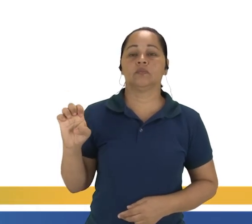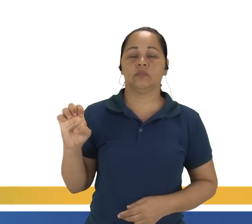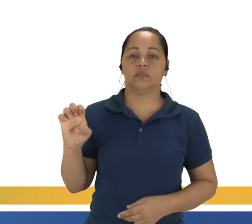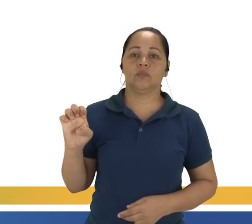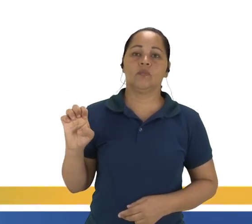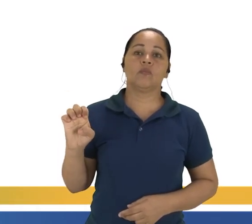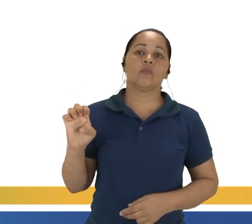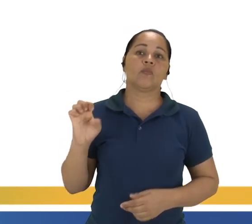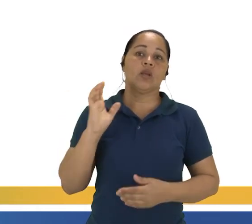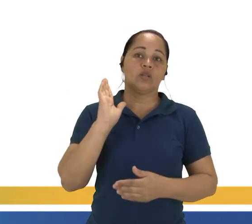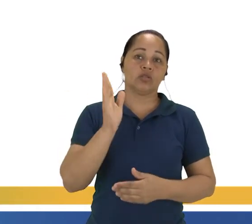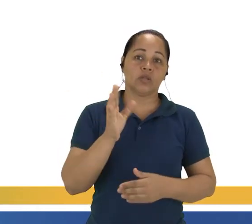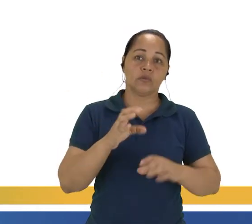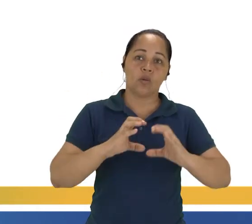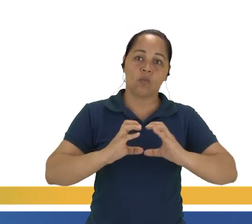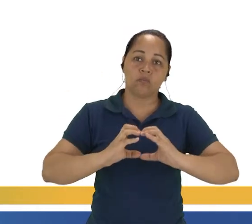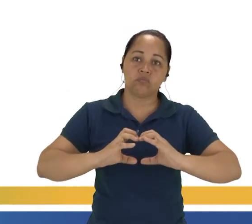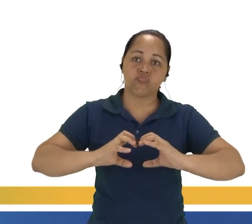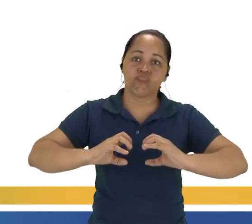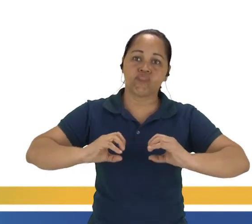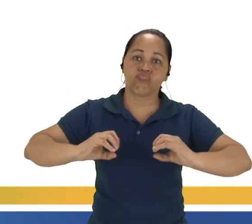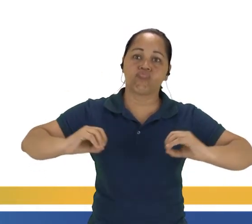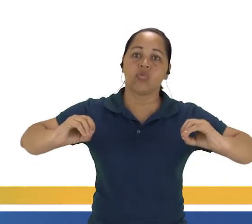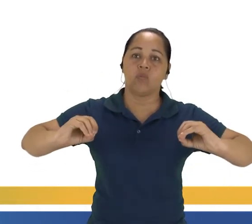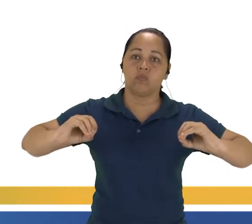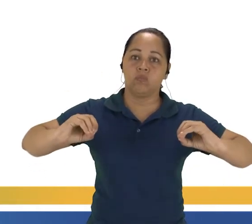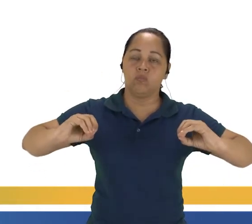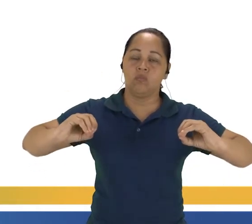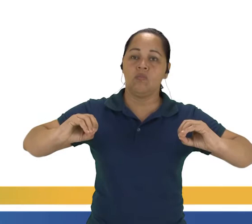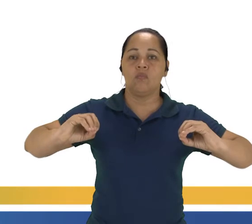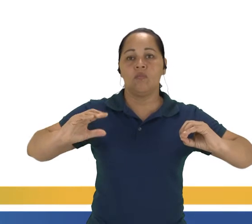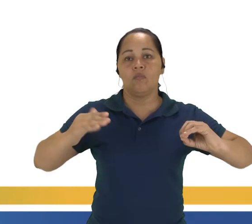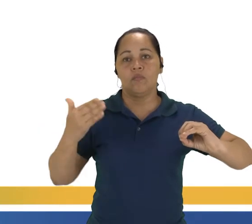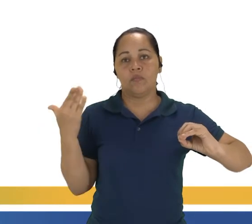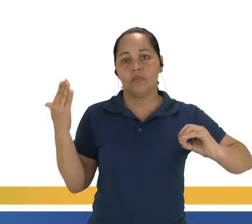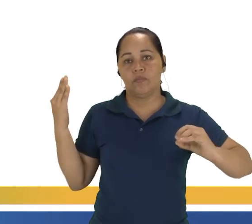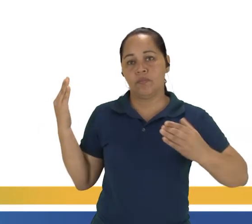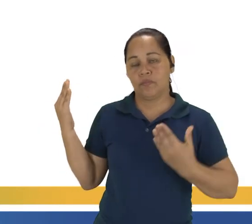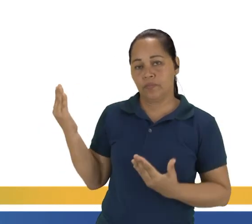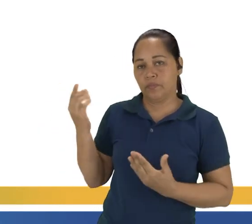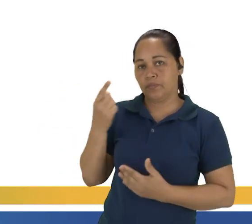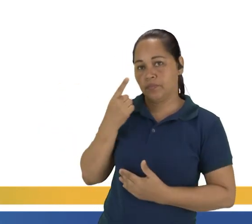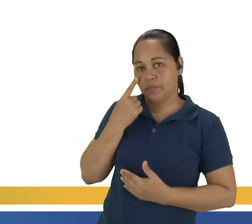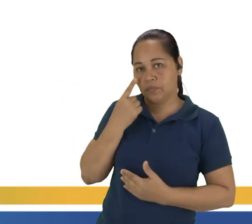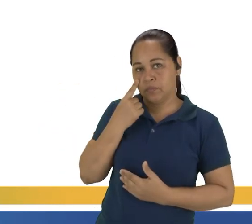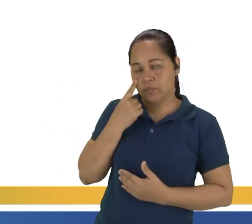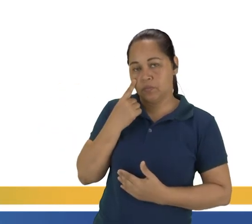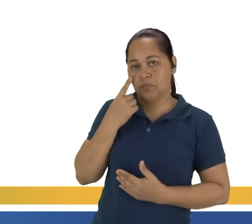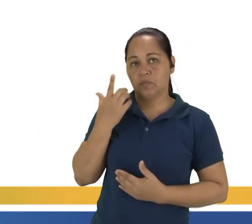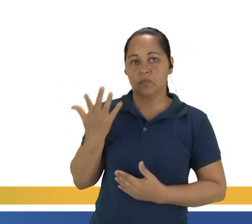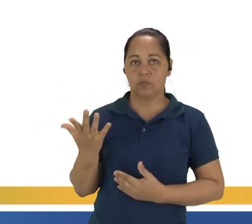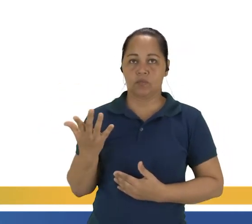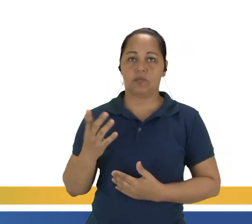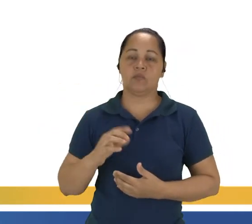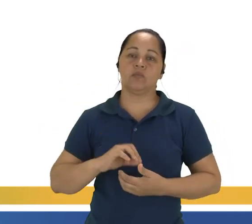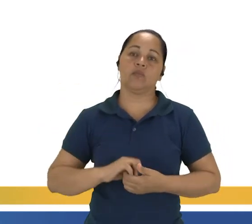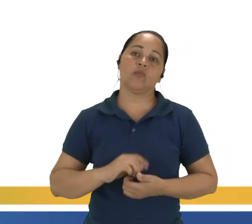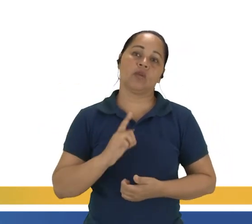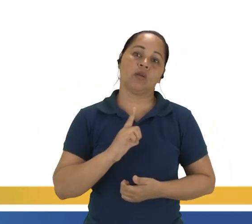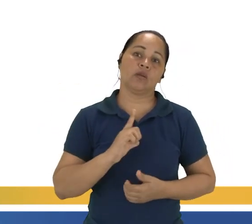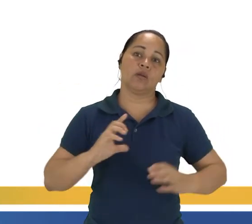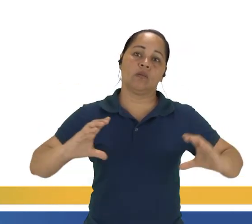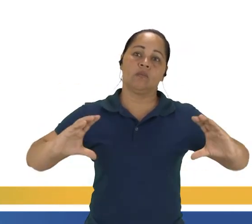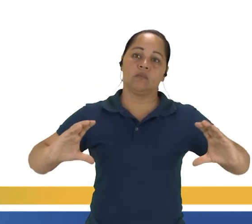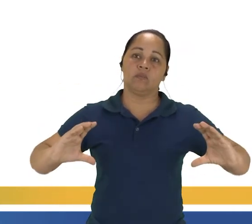né, das cromátides irmãs, que são esses cromossomos organizados que estavam lá no... Qual é essa parte aqui? Na